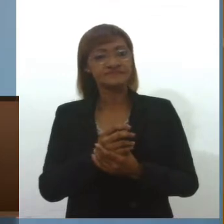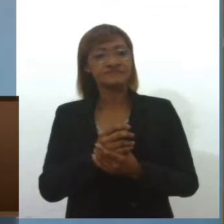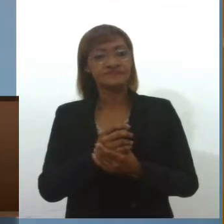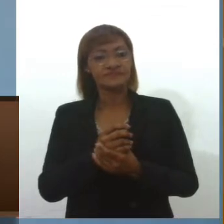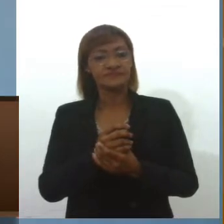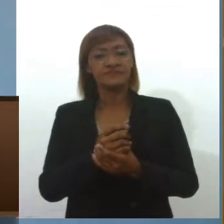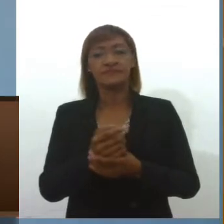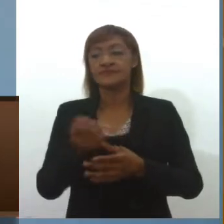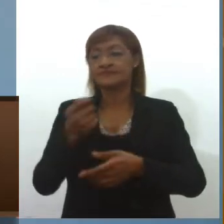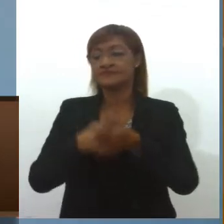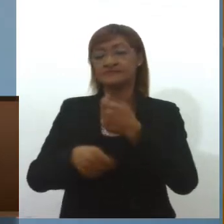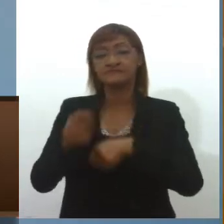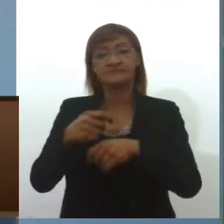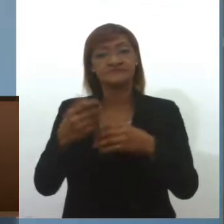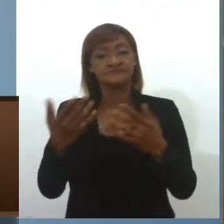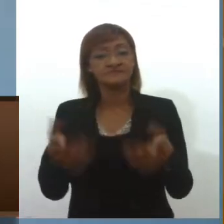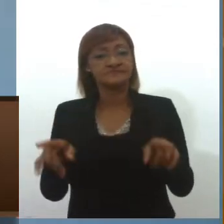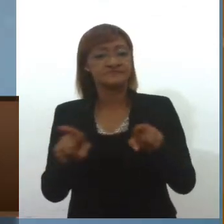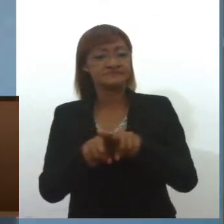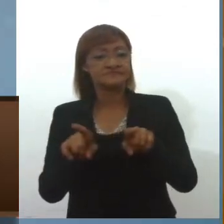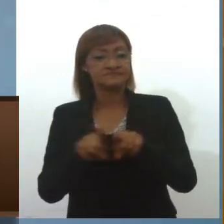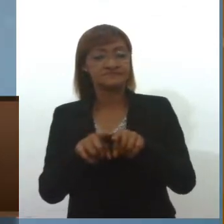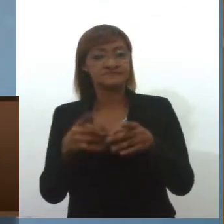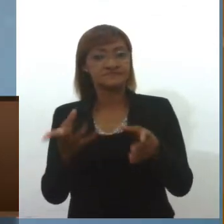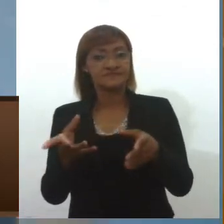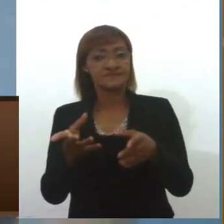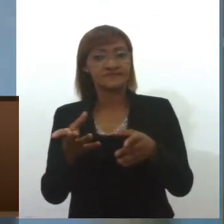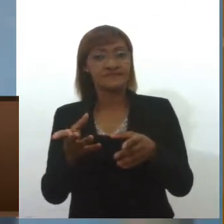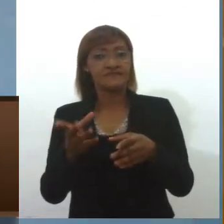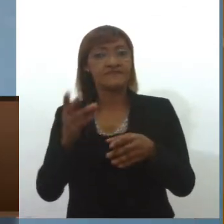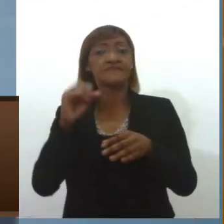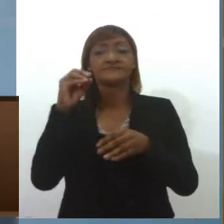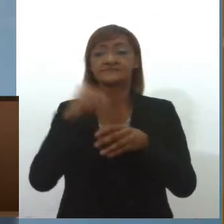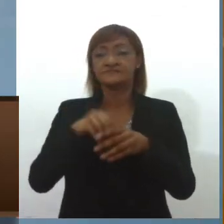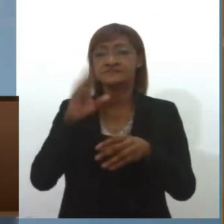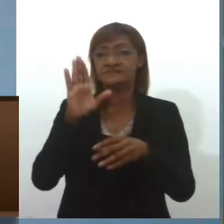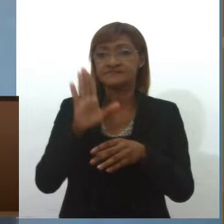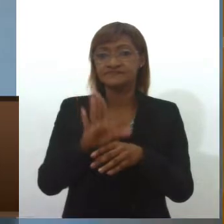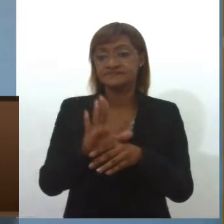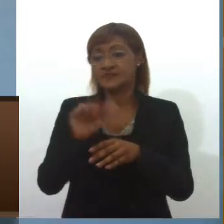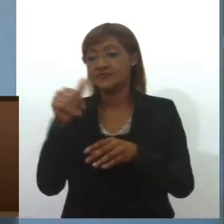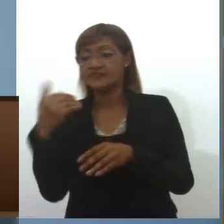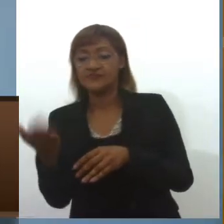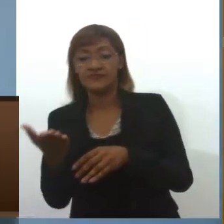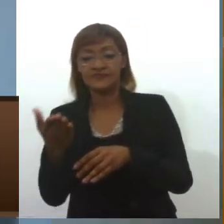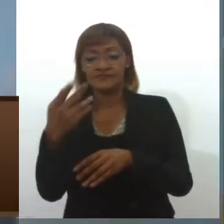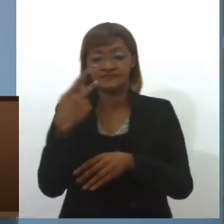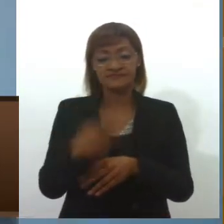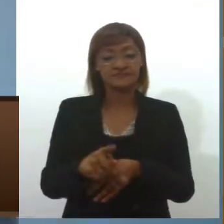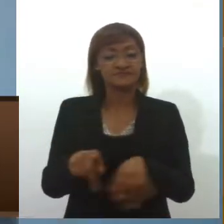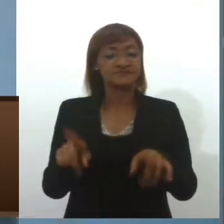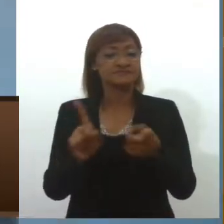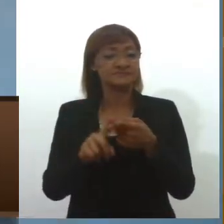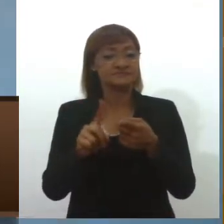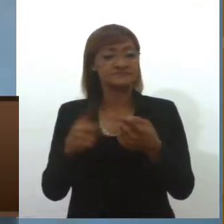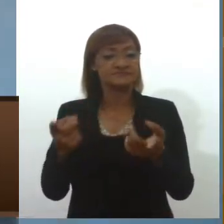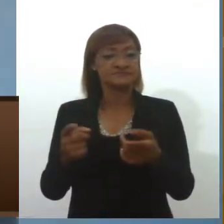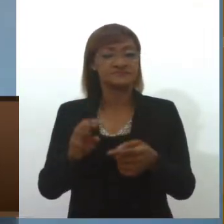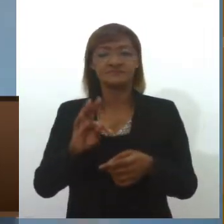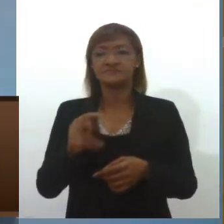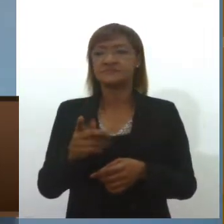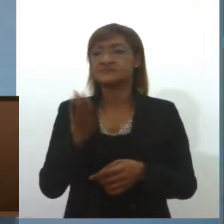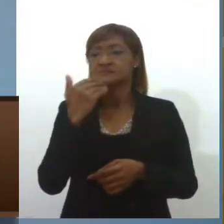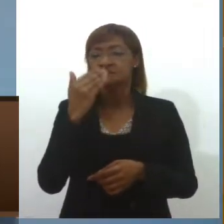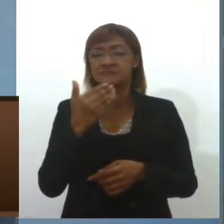mercado internacional e também ao mercado interno, elevando bastante os seus preços. Nós vemos aí itens básicos de alimentação que